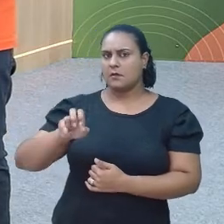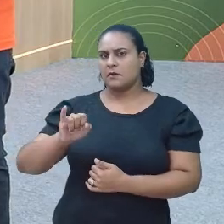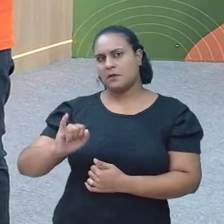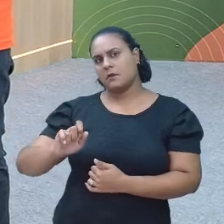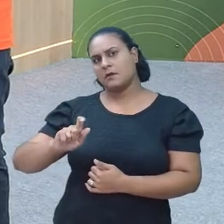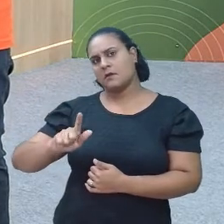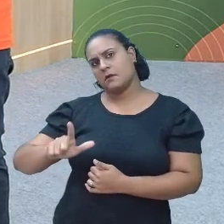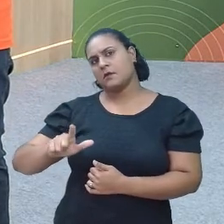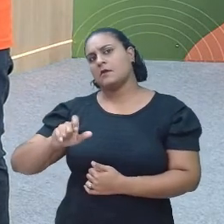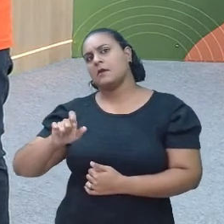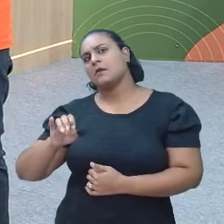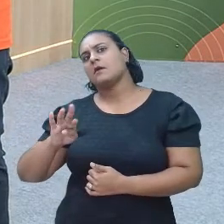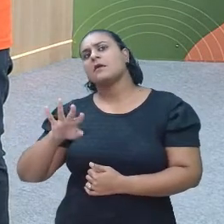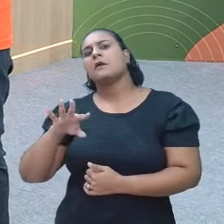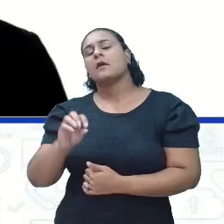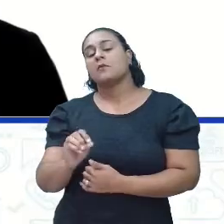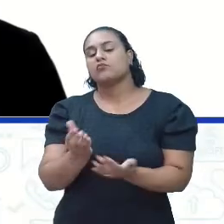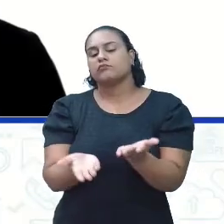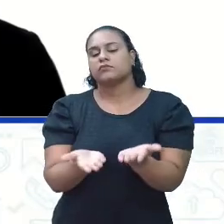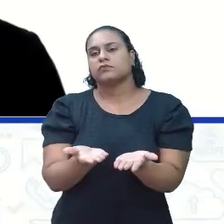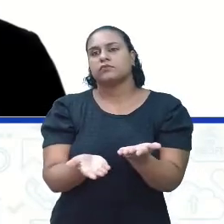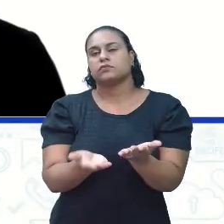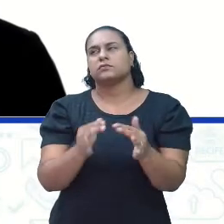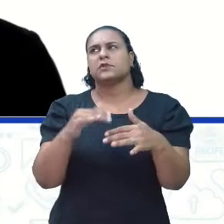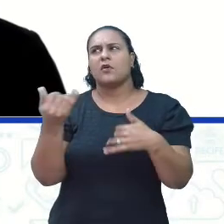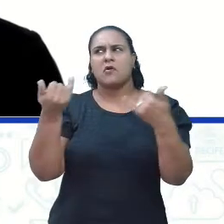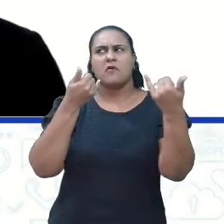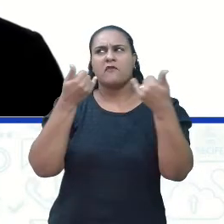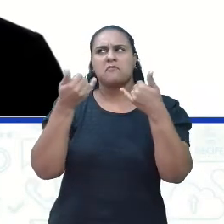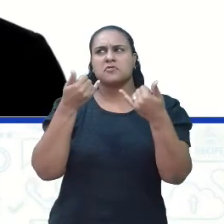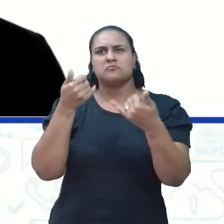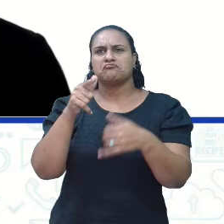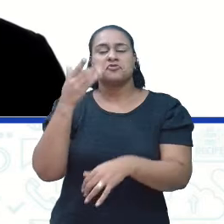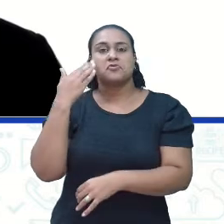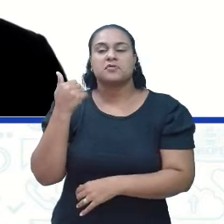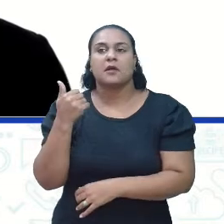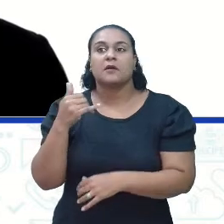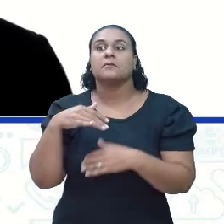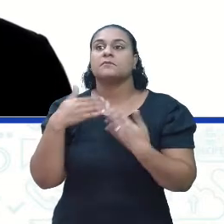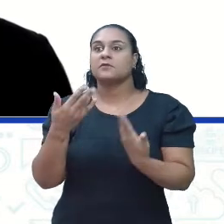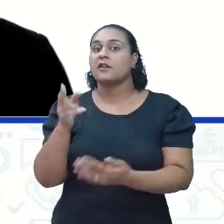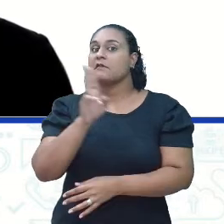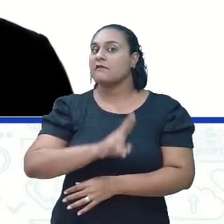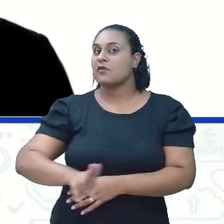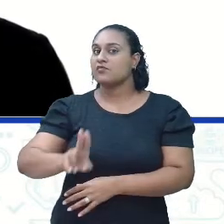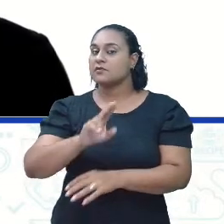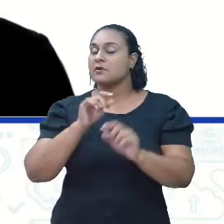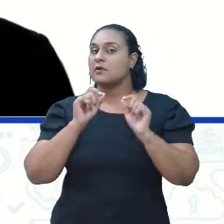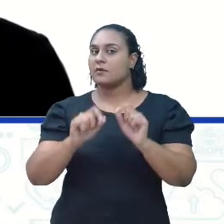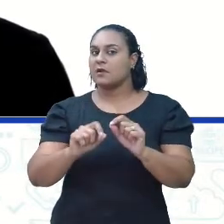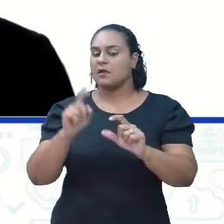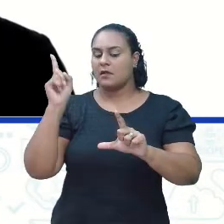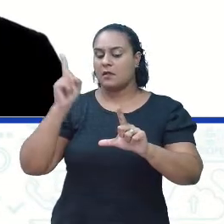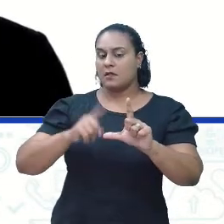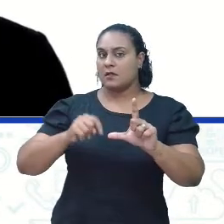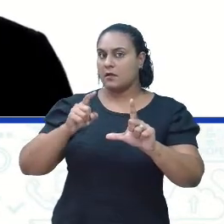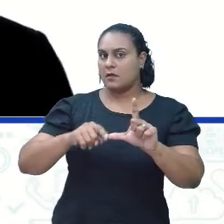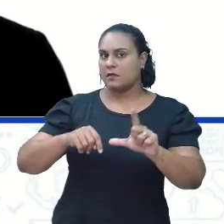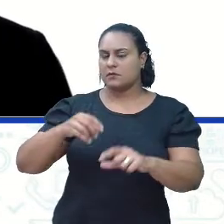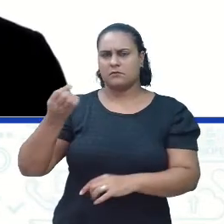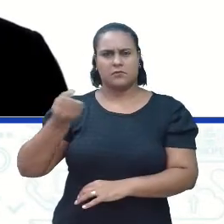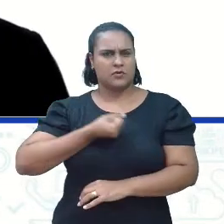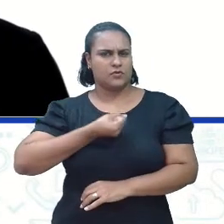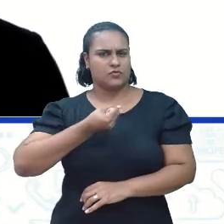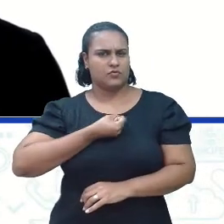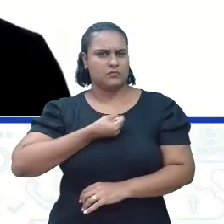E essas informações desconhecidas, a gente já viu na aula anterior, que é o que a gente vai utilizar letras, né? A gente faz a pergunta, letra e